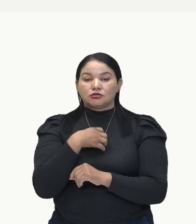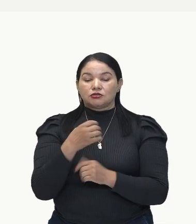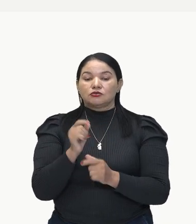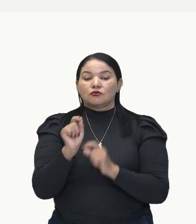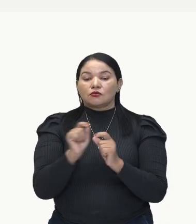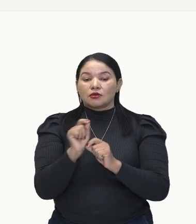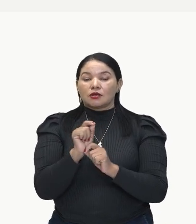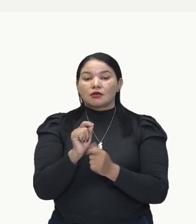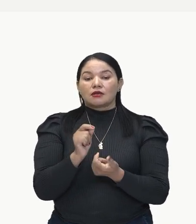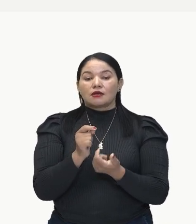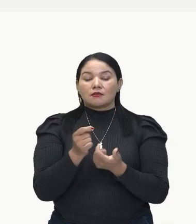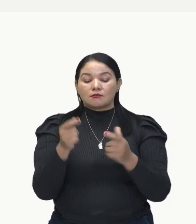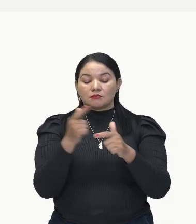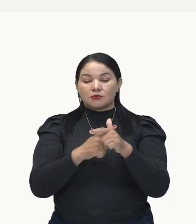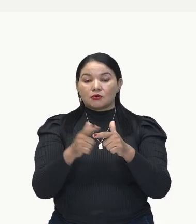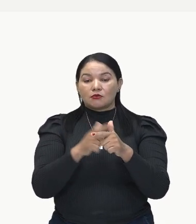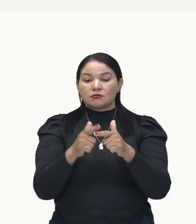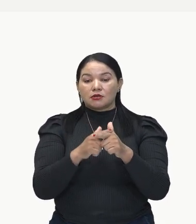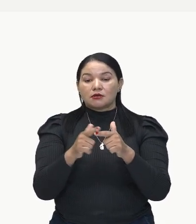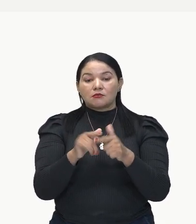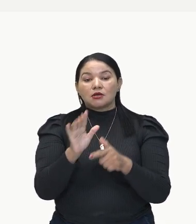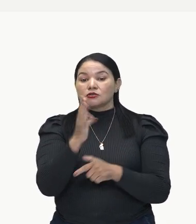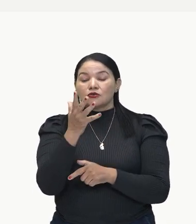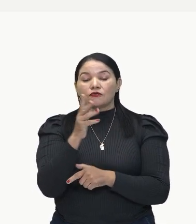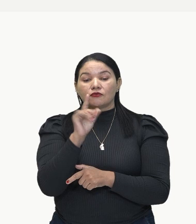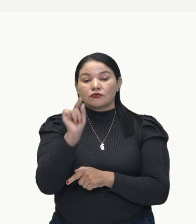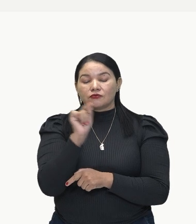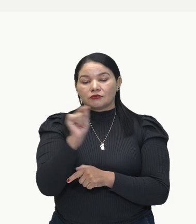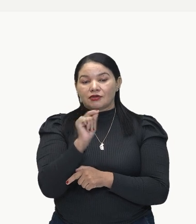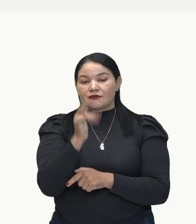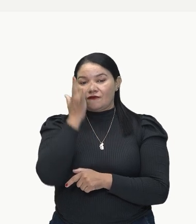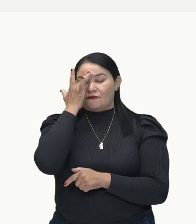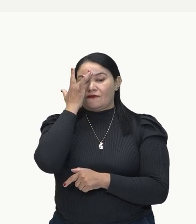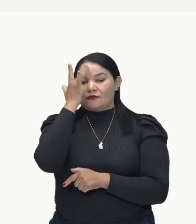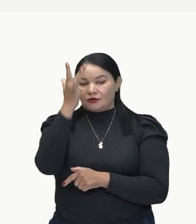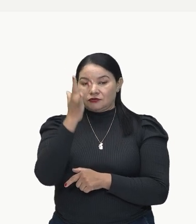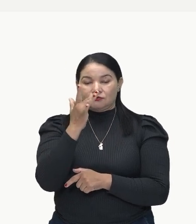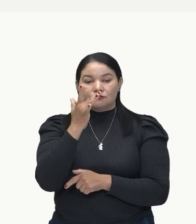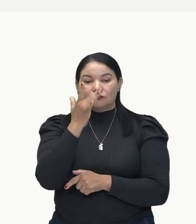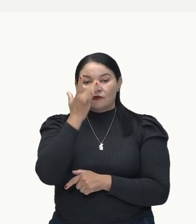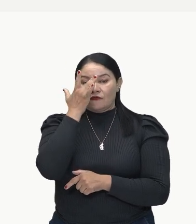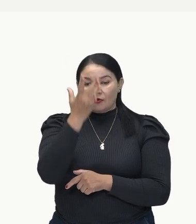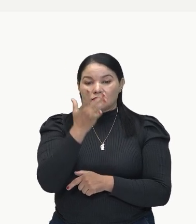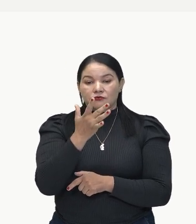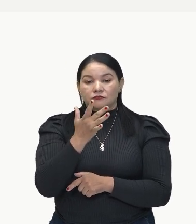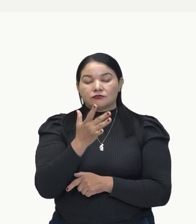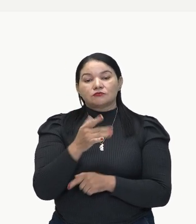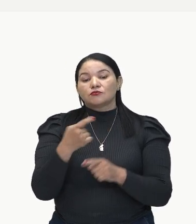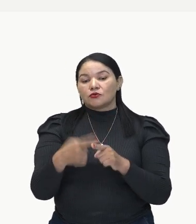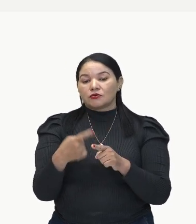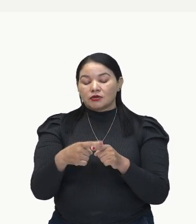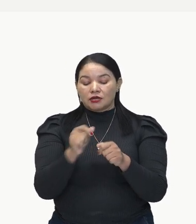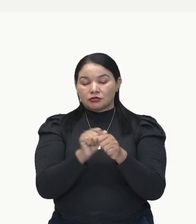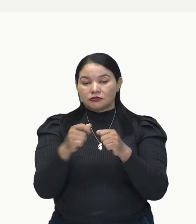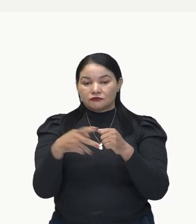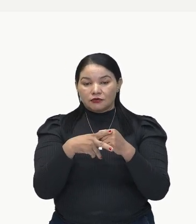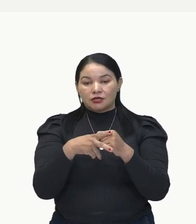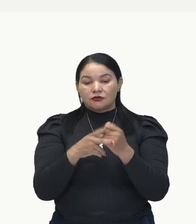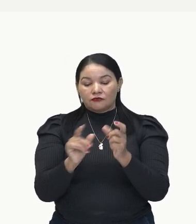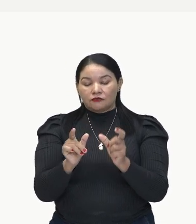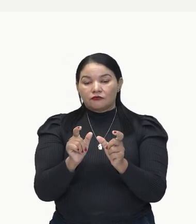ela resolveu de uma maneira, que foi facilmente. Geralmente os advérbios que terminam em